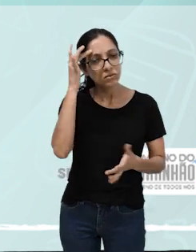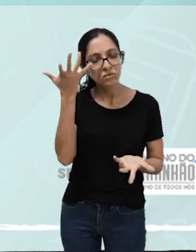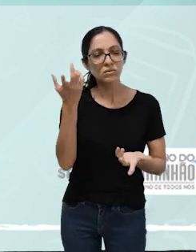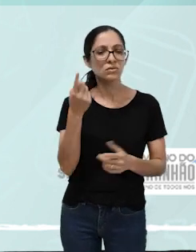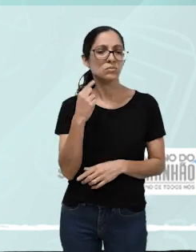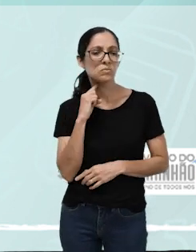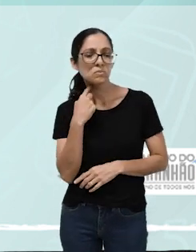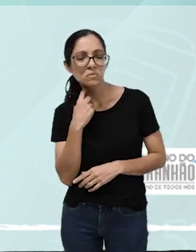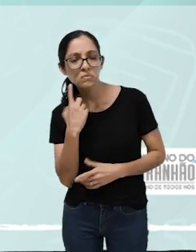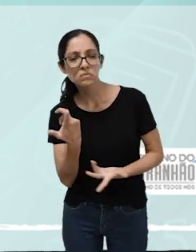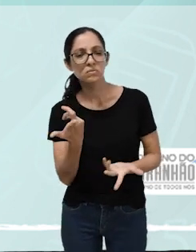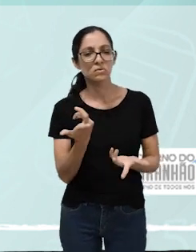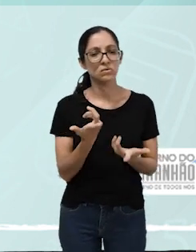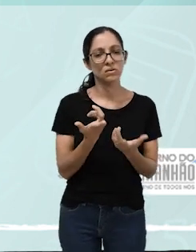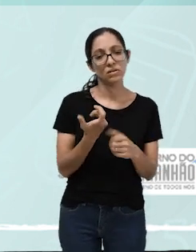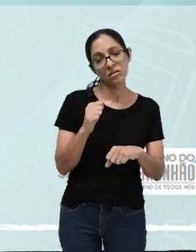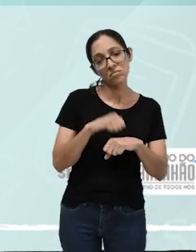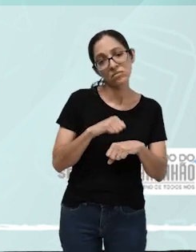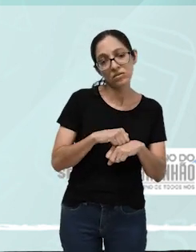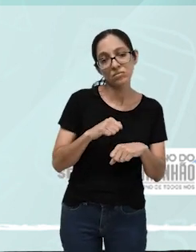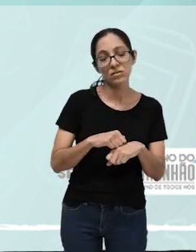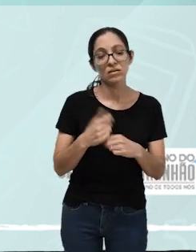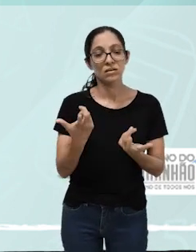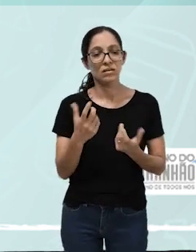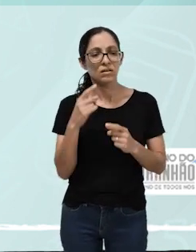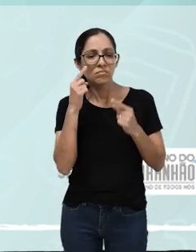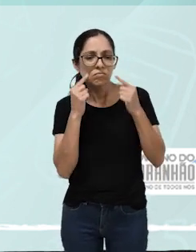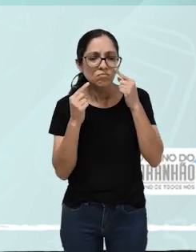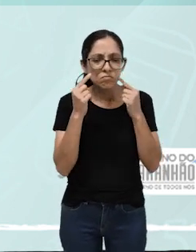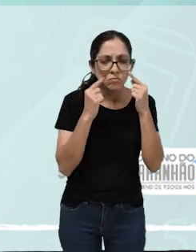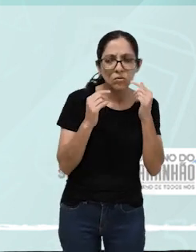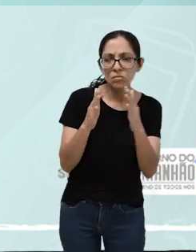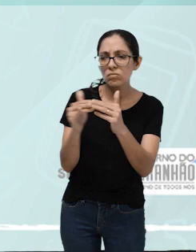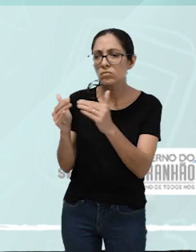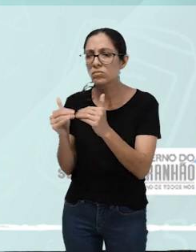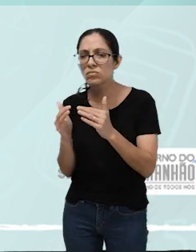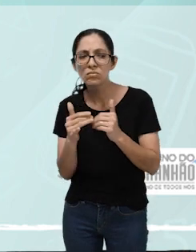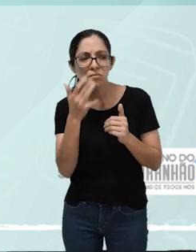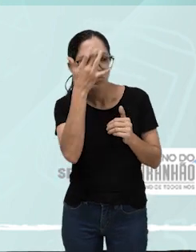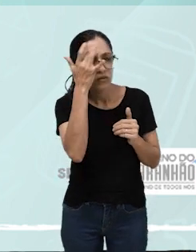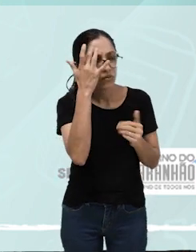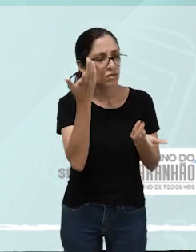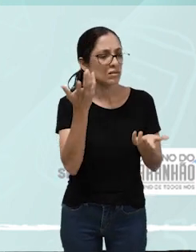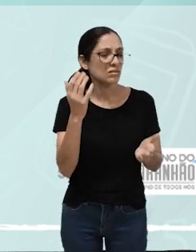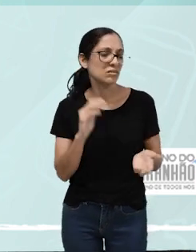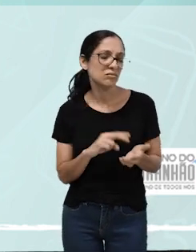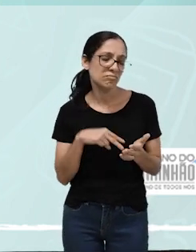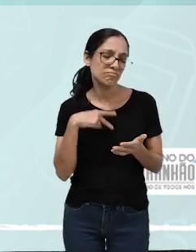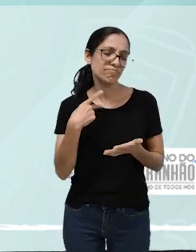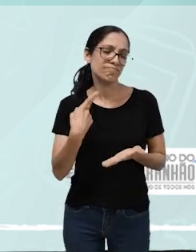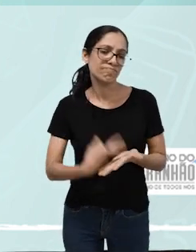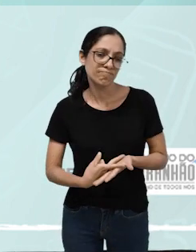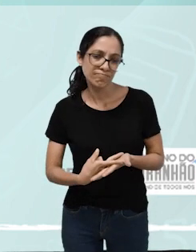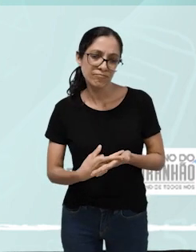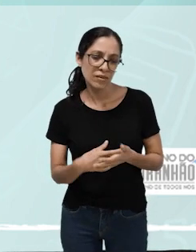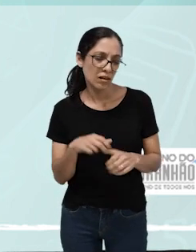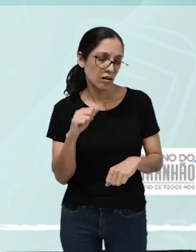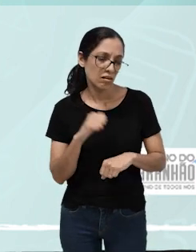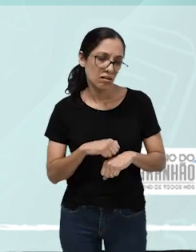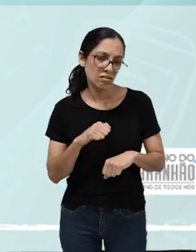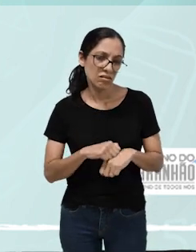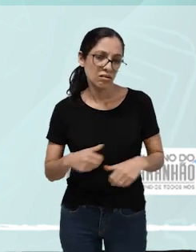Farrapo coberto de trapo e mochila na mão que chora pedindo socorro dos homens e tomba de fome sem casa sem pão